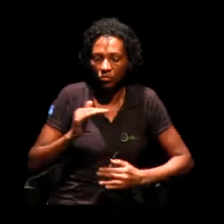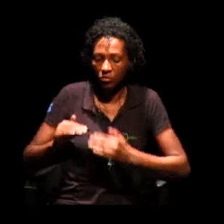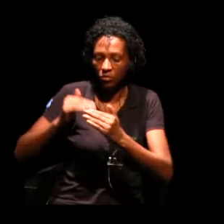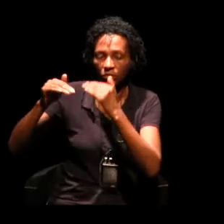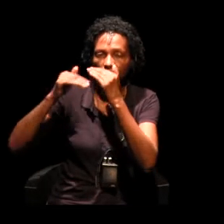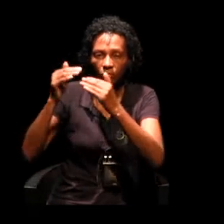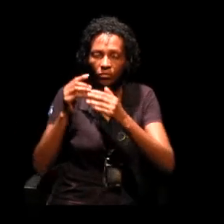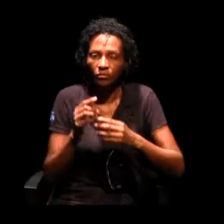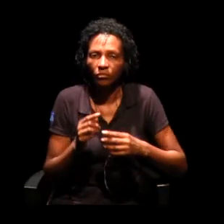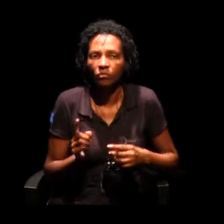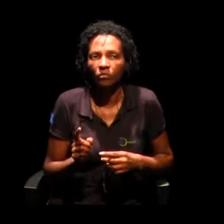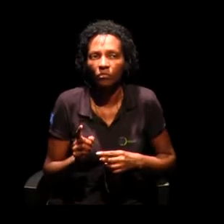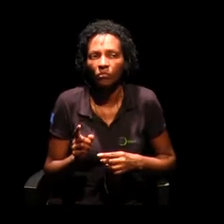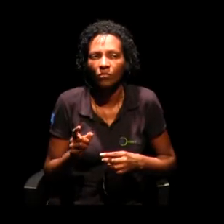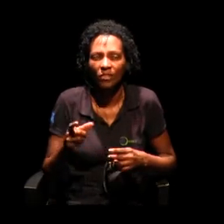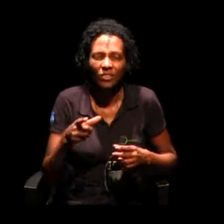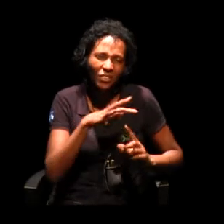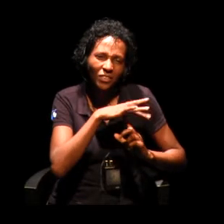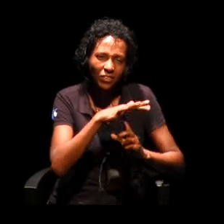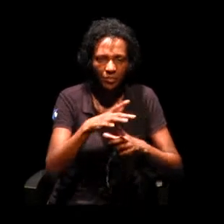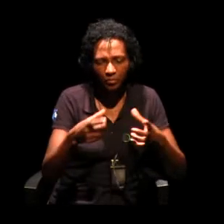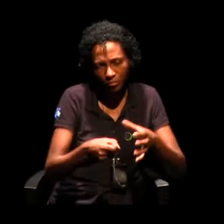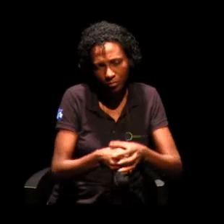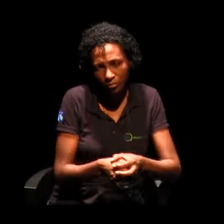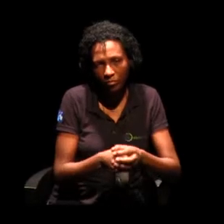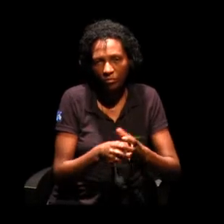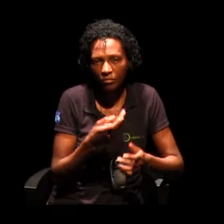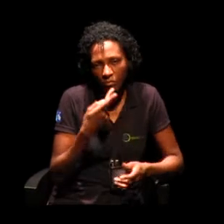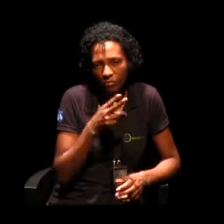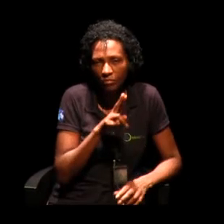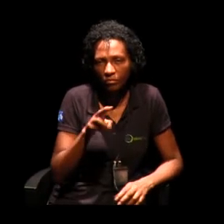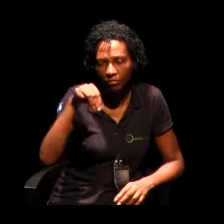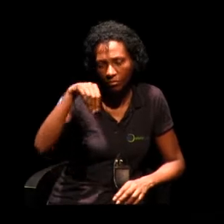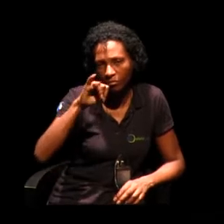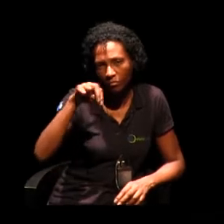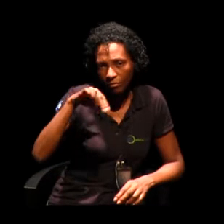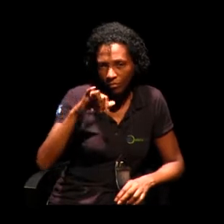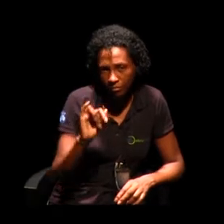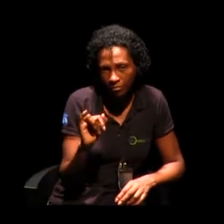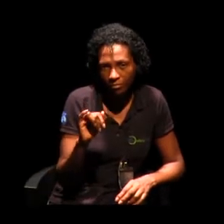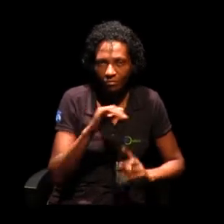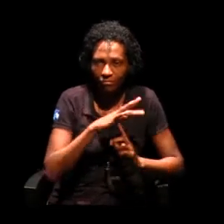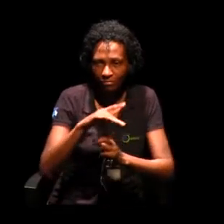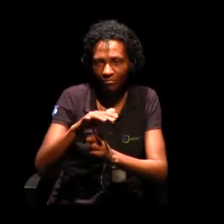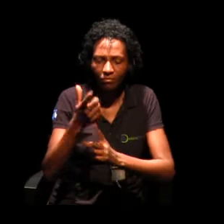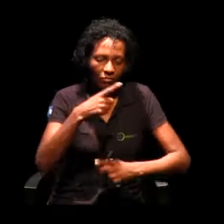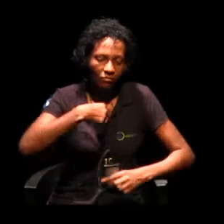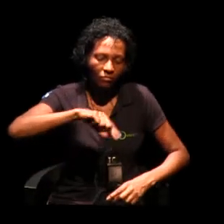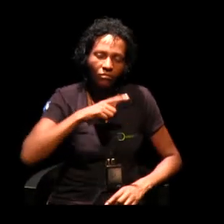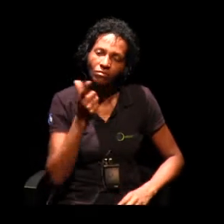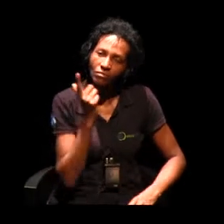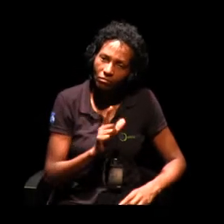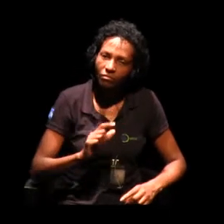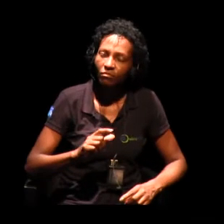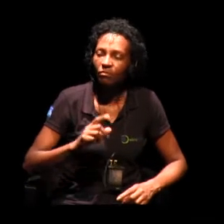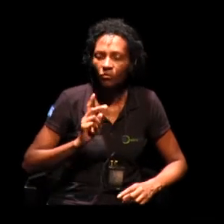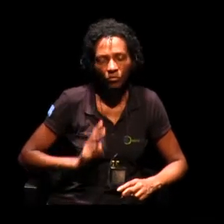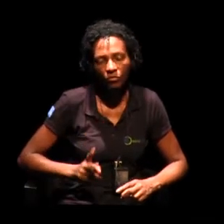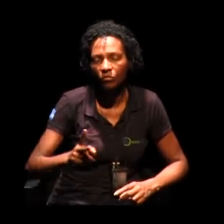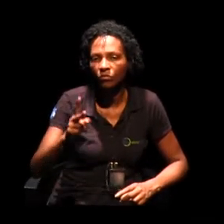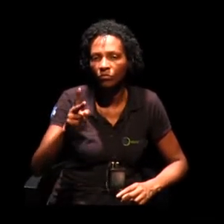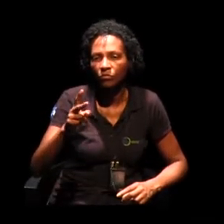também nos ajudar no desenvolvimento desses mini parques, que nós chamamos. E, por causa disso,